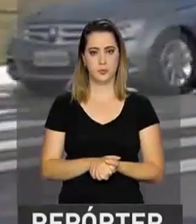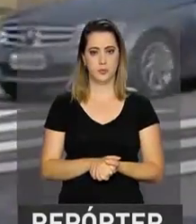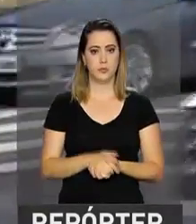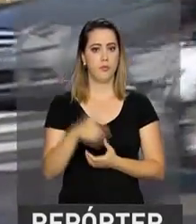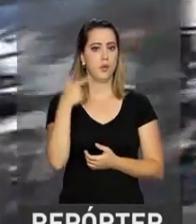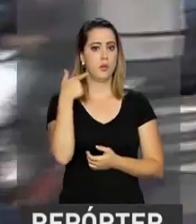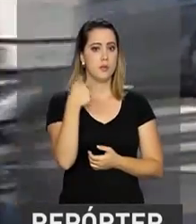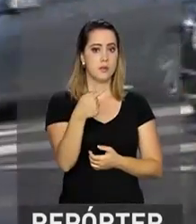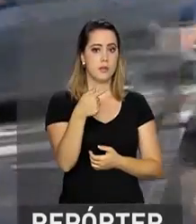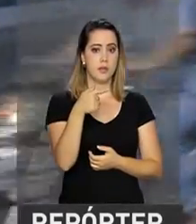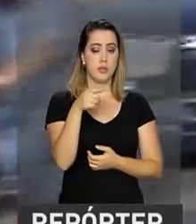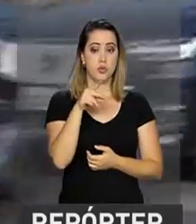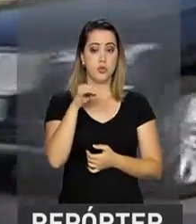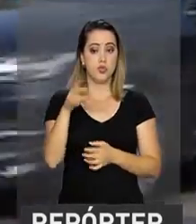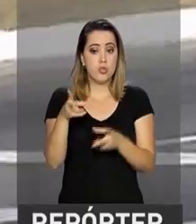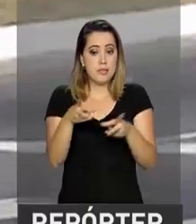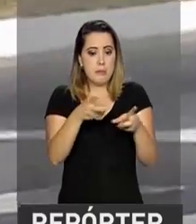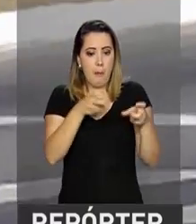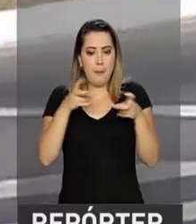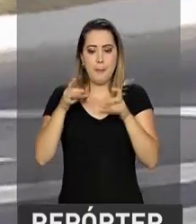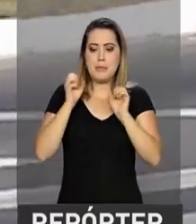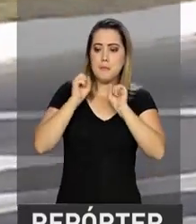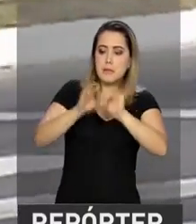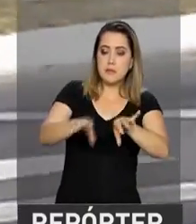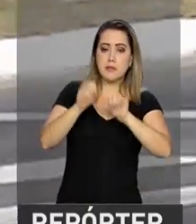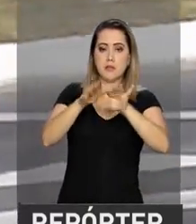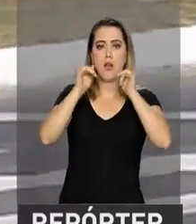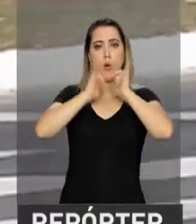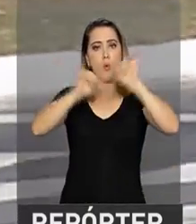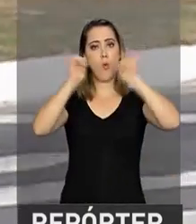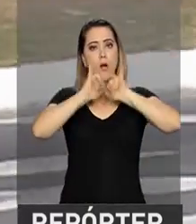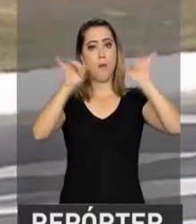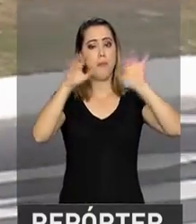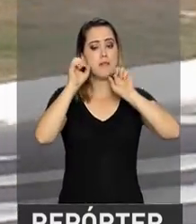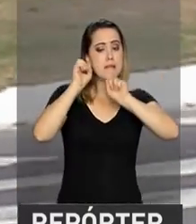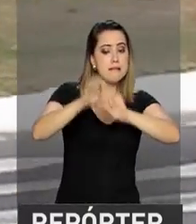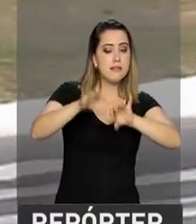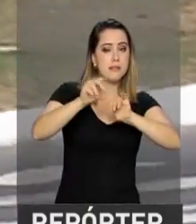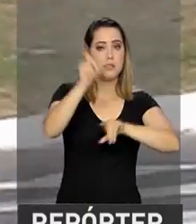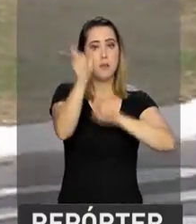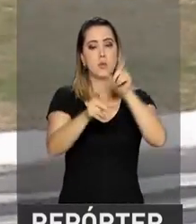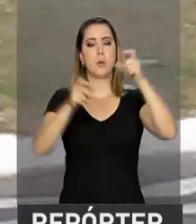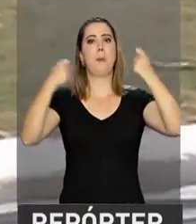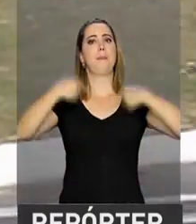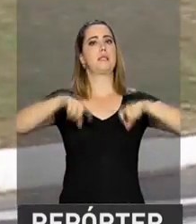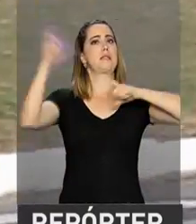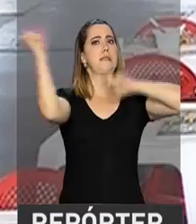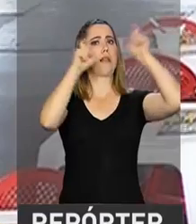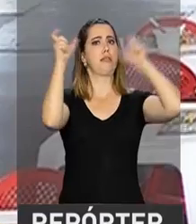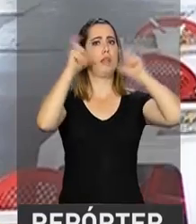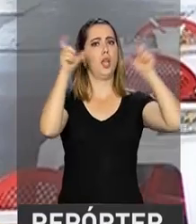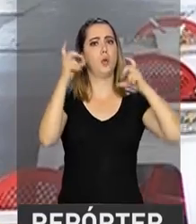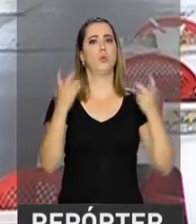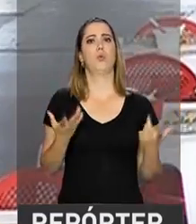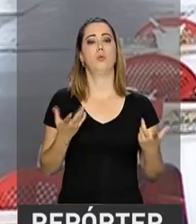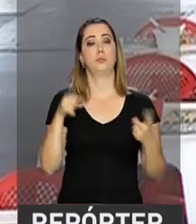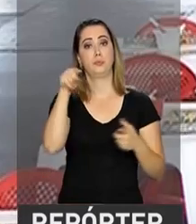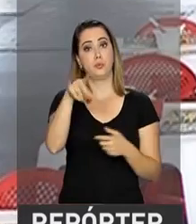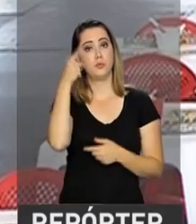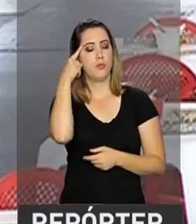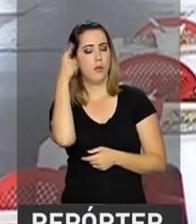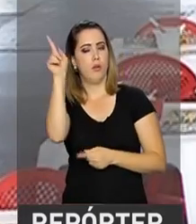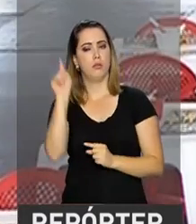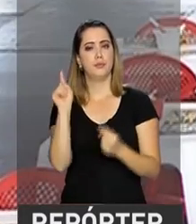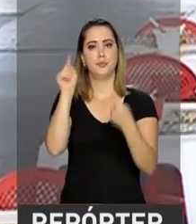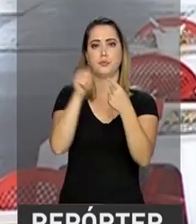sete dias para sensibilizar e orientar campanhas e eventos educativos quem precisa estar atento o ano todo esta é a idéia central